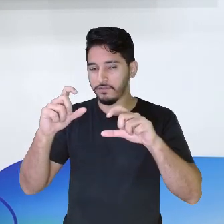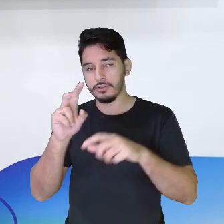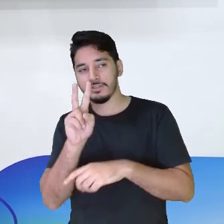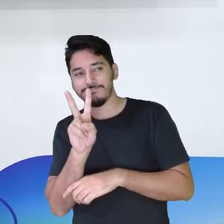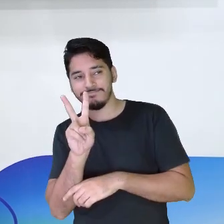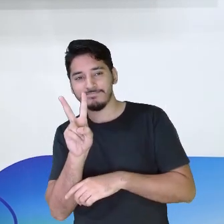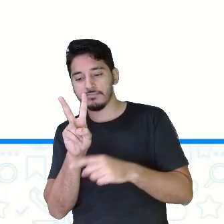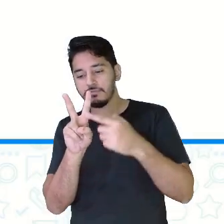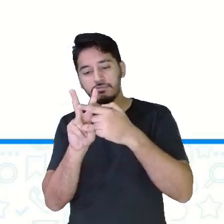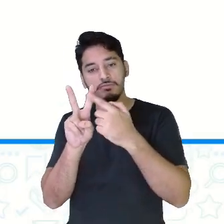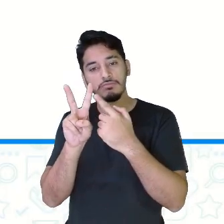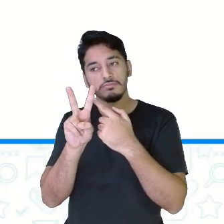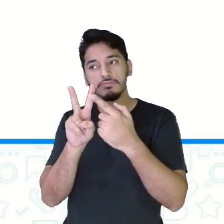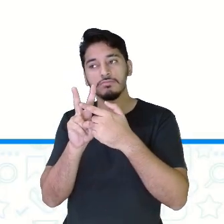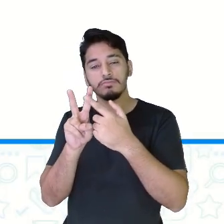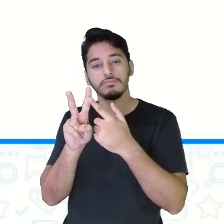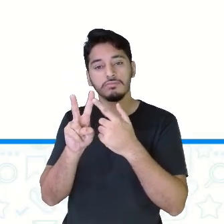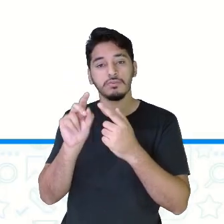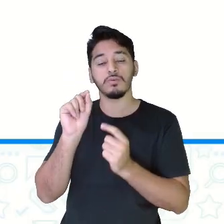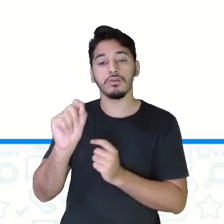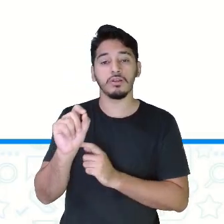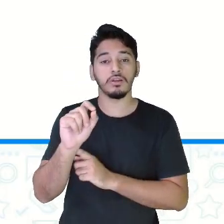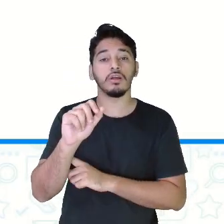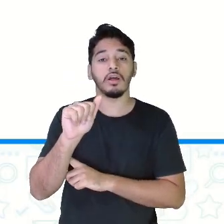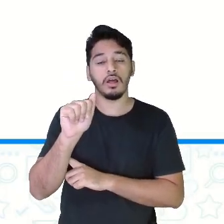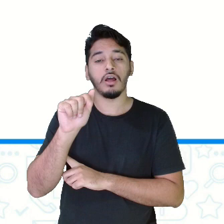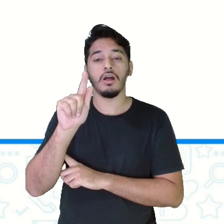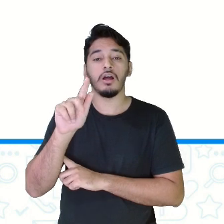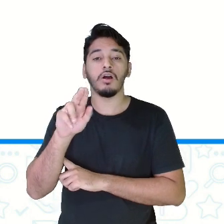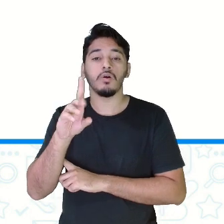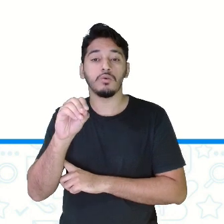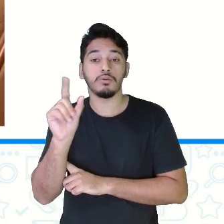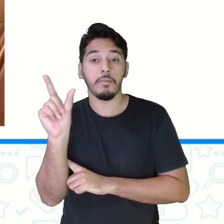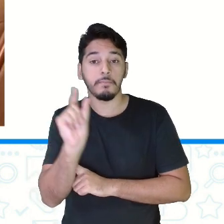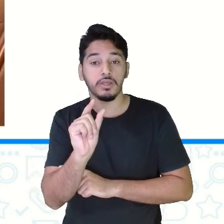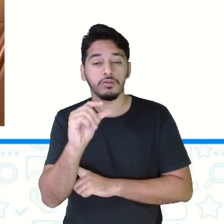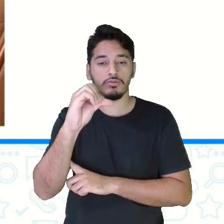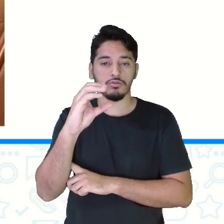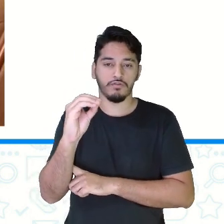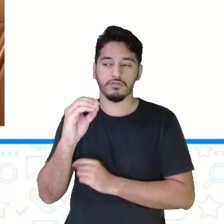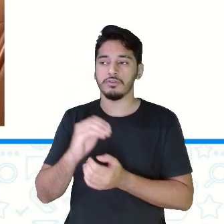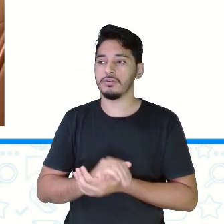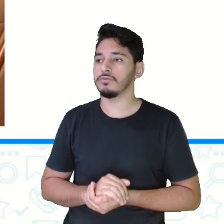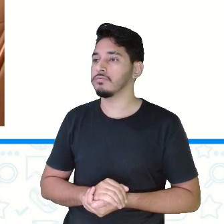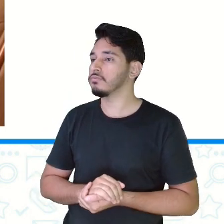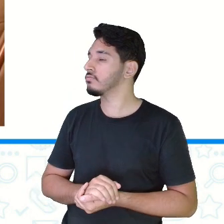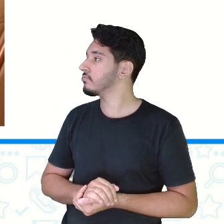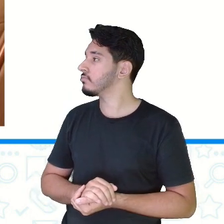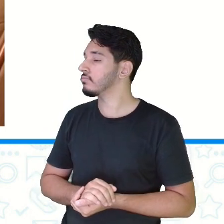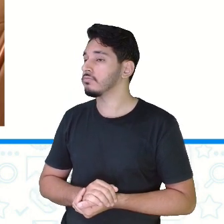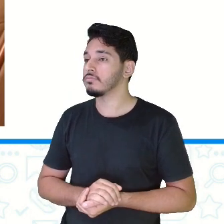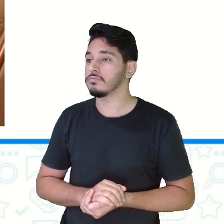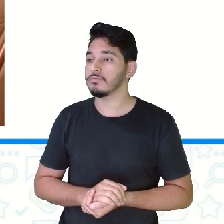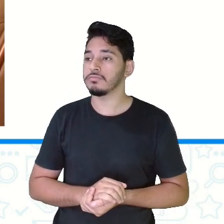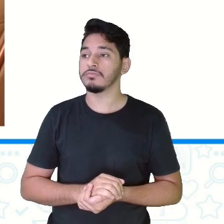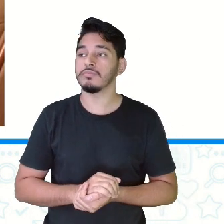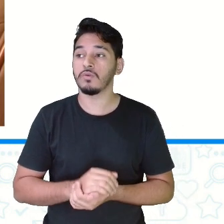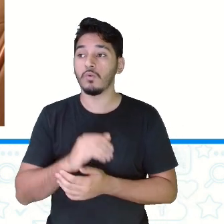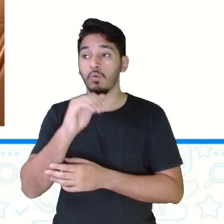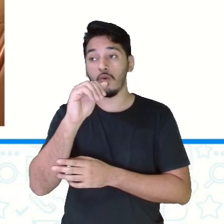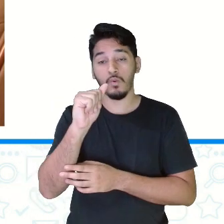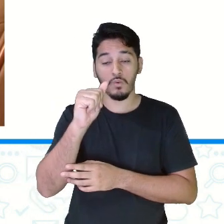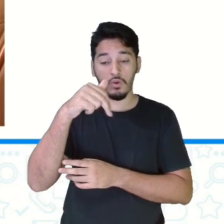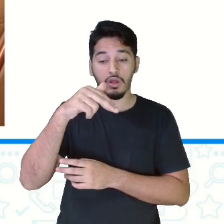agudo, menos que 90 graus. O ângulo obtuso